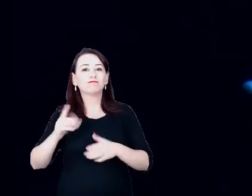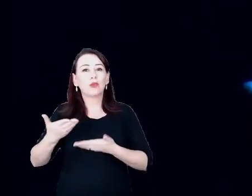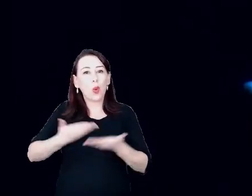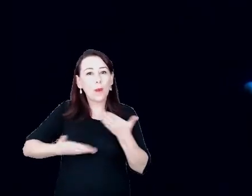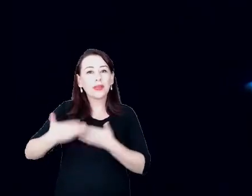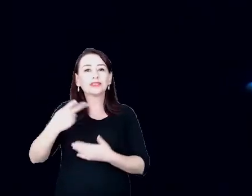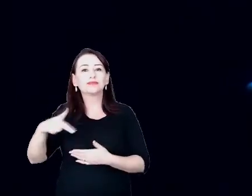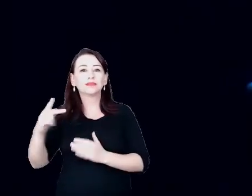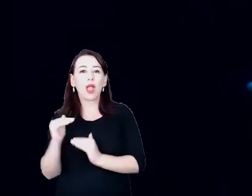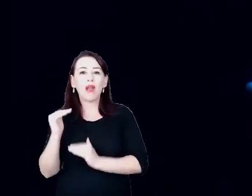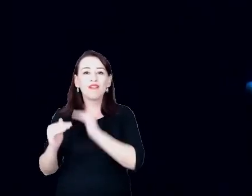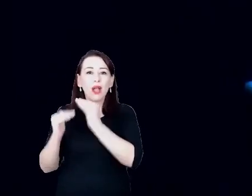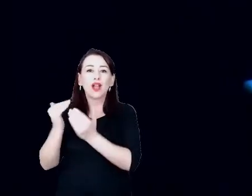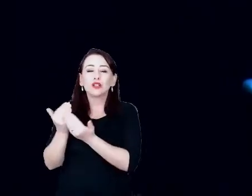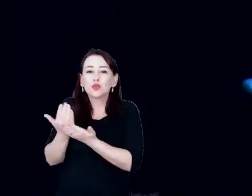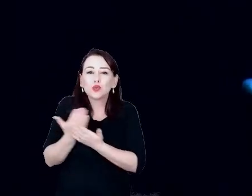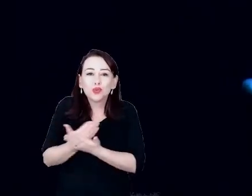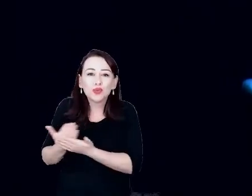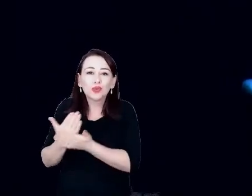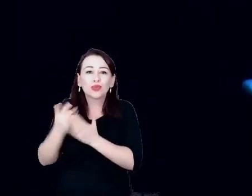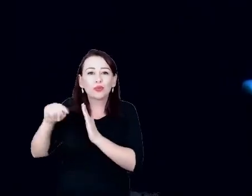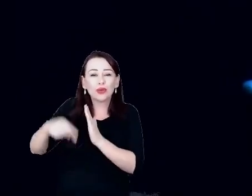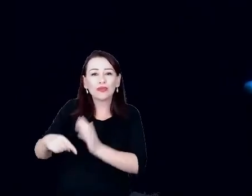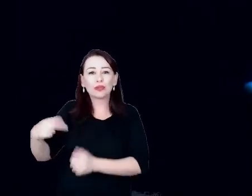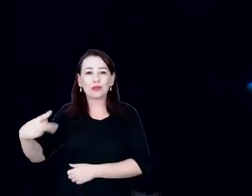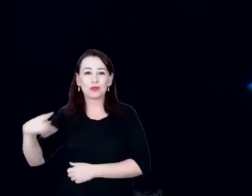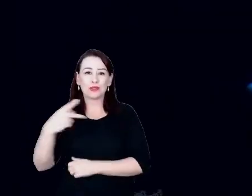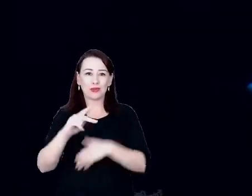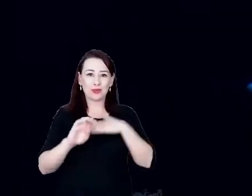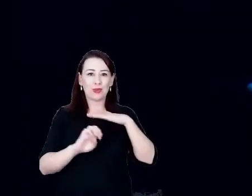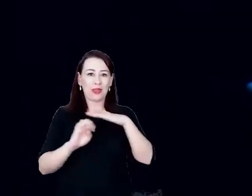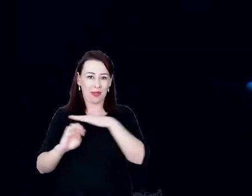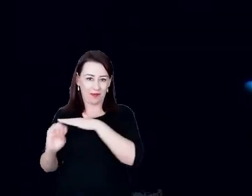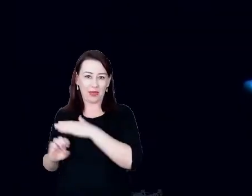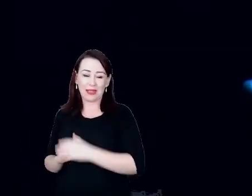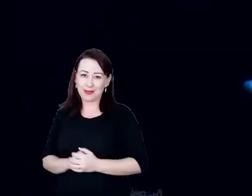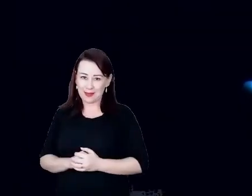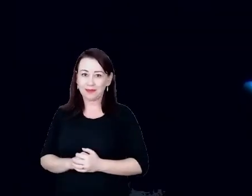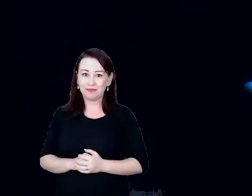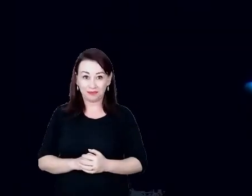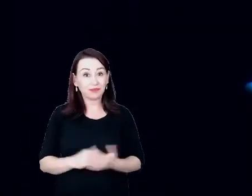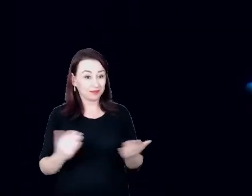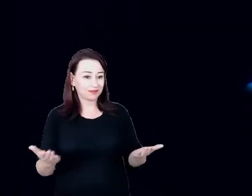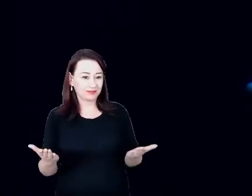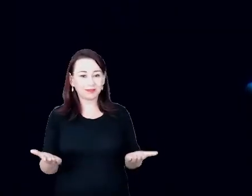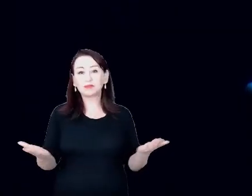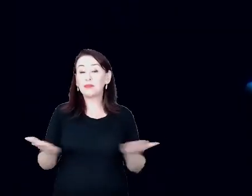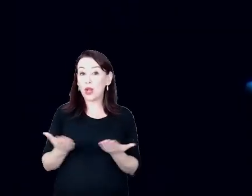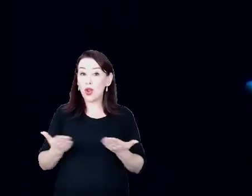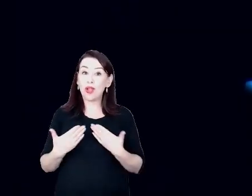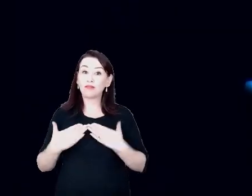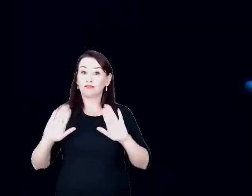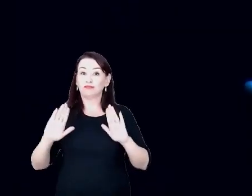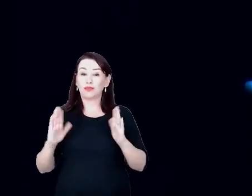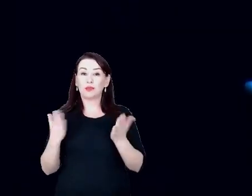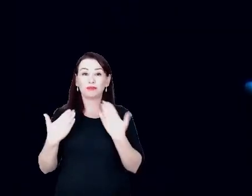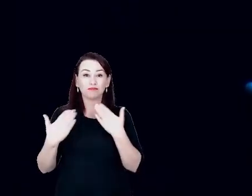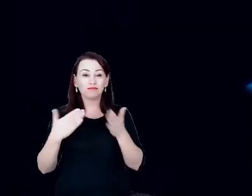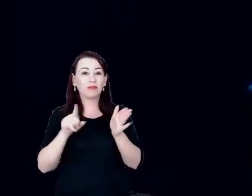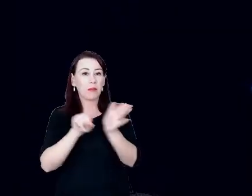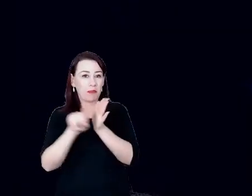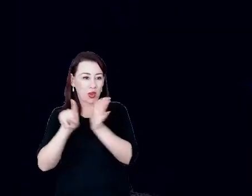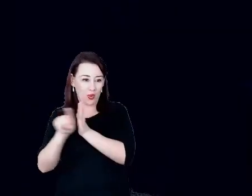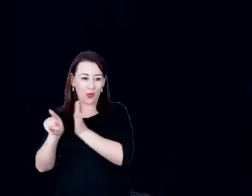estão desenvolvendo aí em suas empresas. Agora a gente vai abrir, né, para o debate aí, e as perguntas da